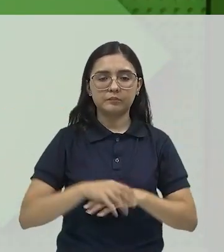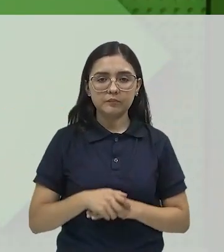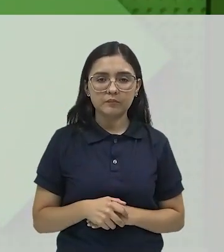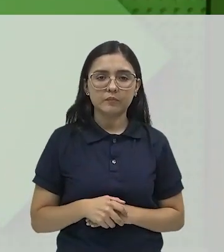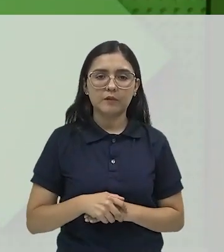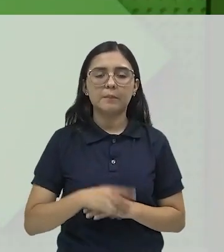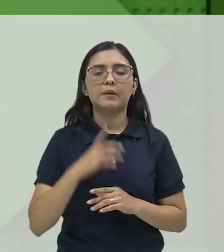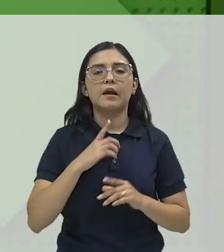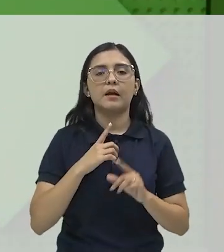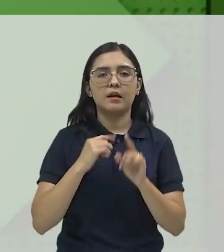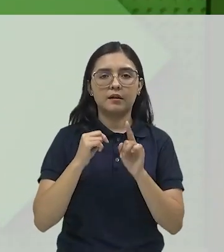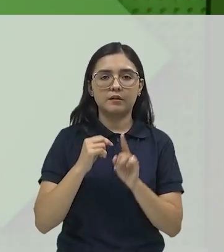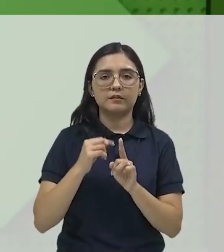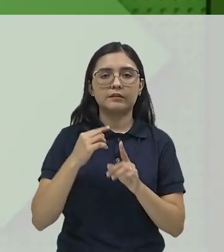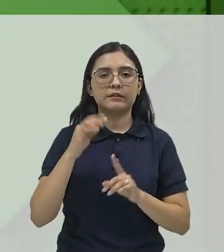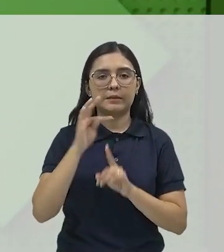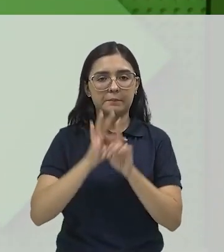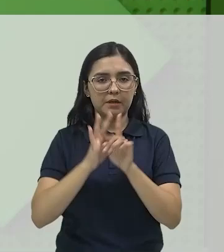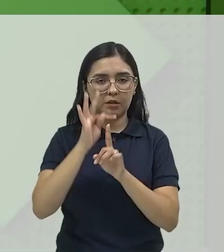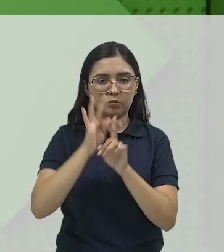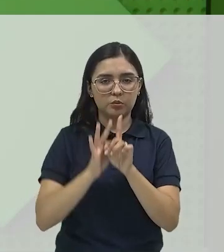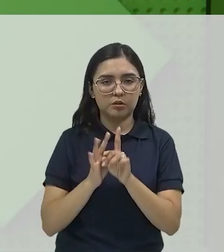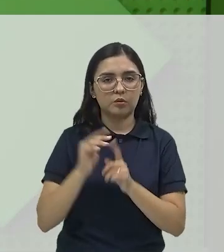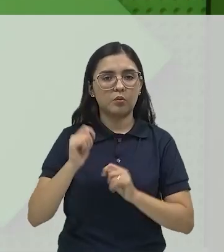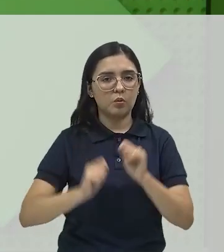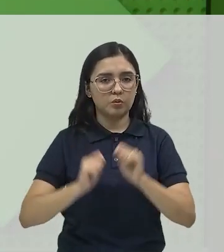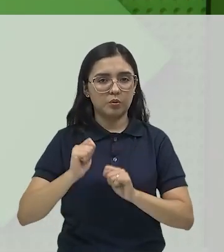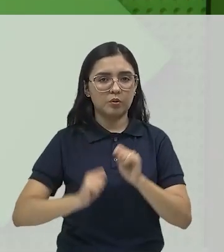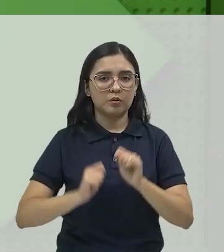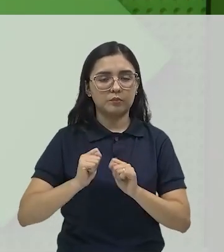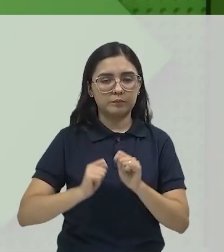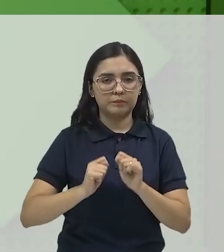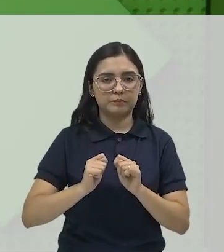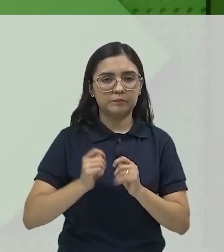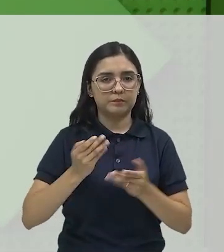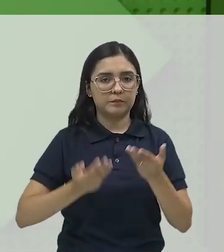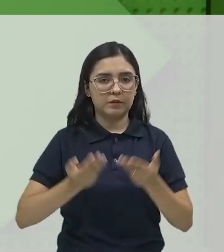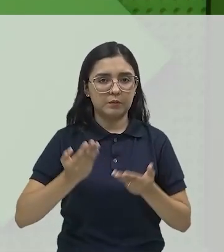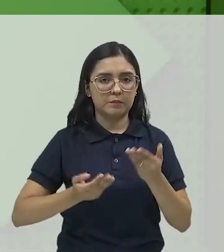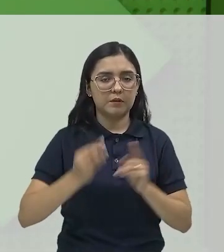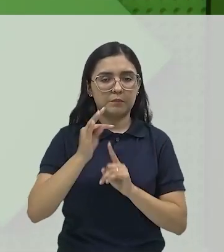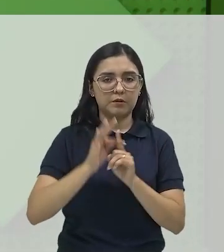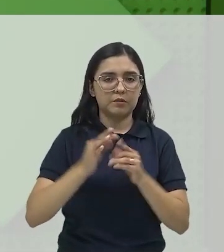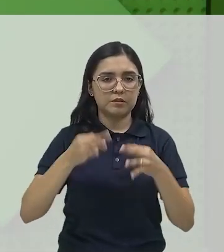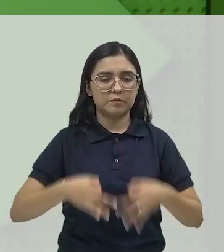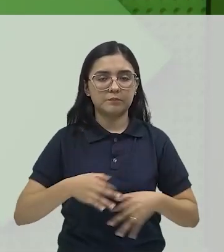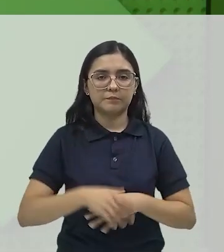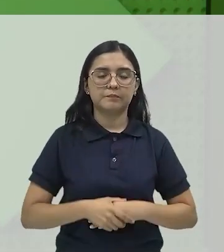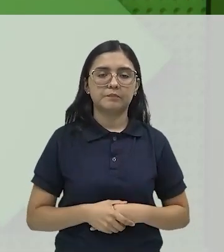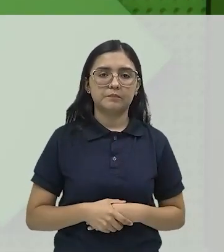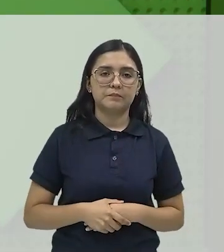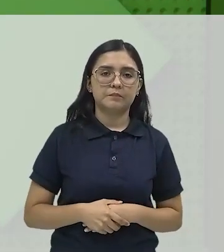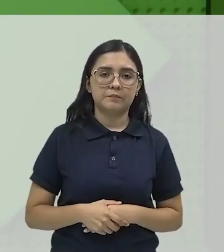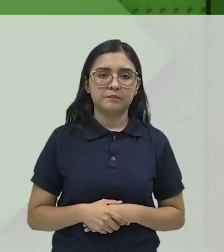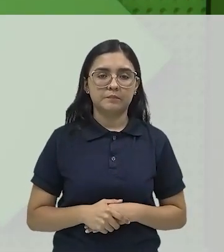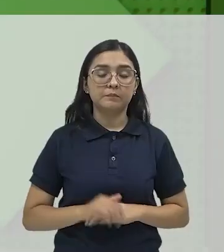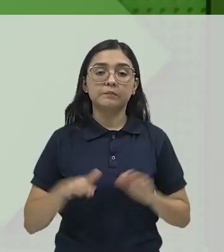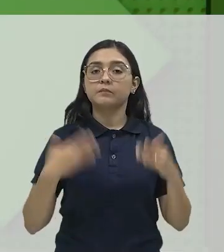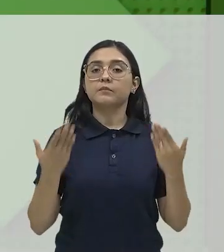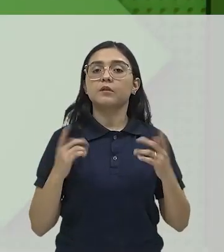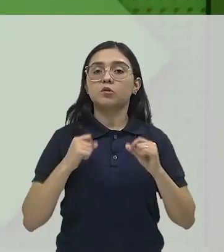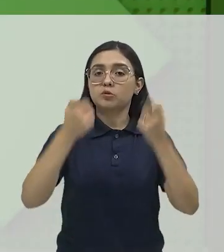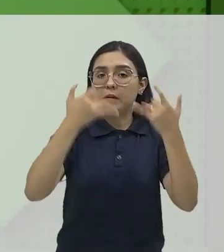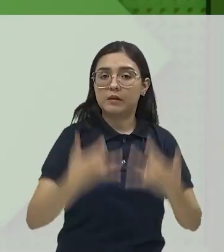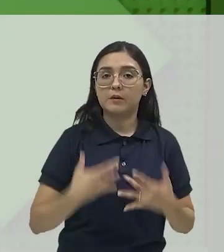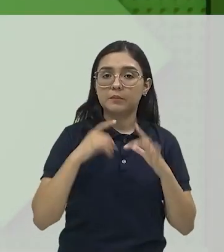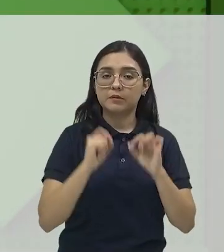para resfriar o nosso corpo, para que se mantenha na temperatura ideal que deve ter, tá bom? Então, falamos